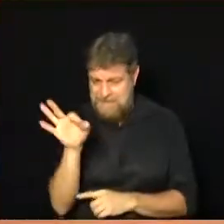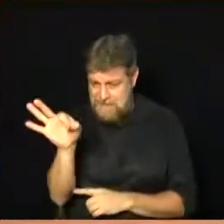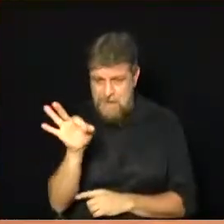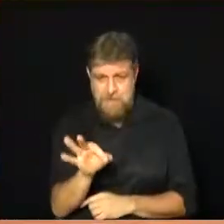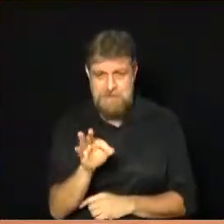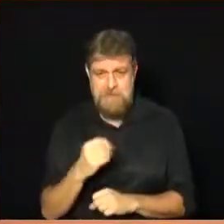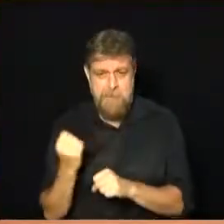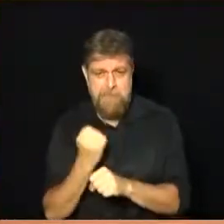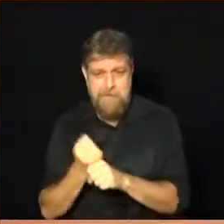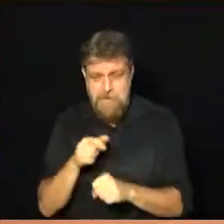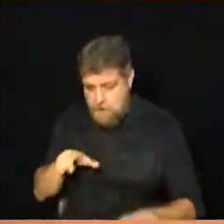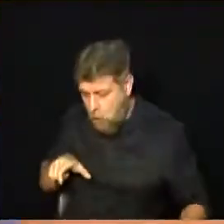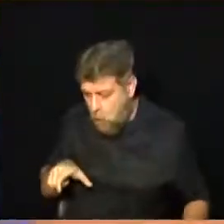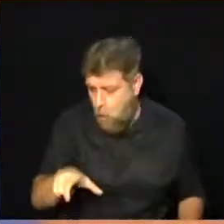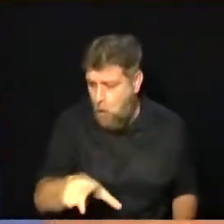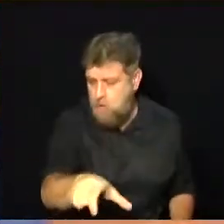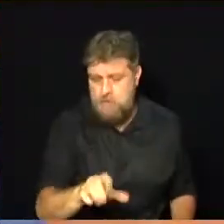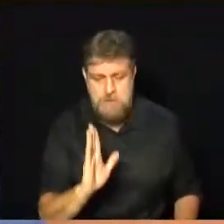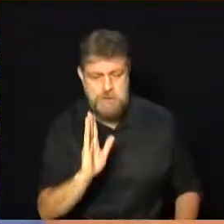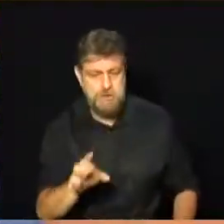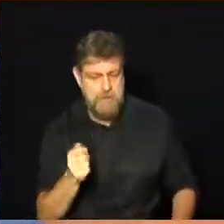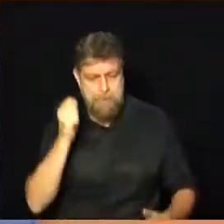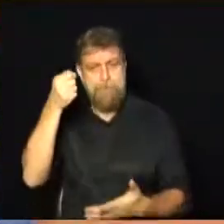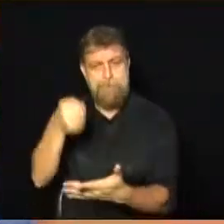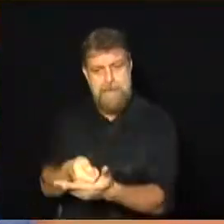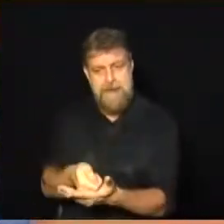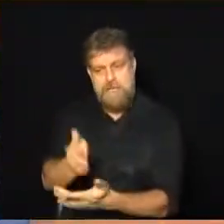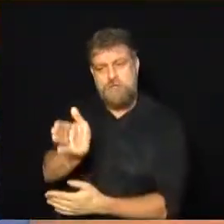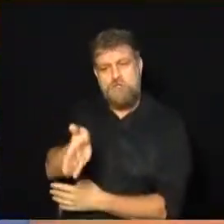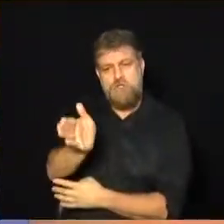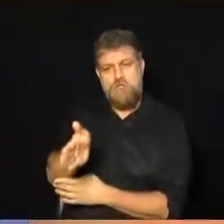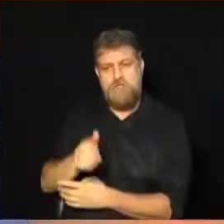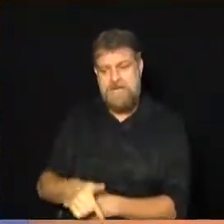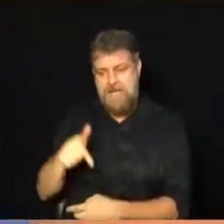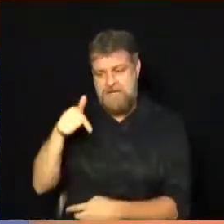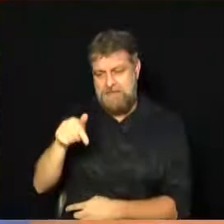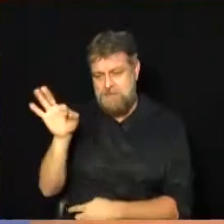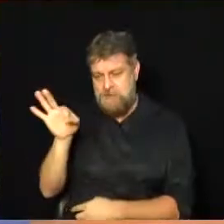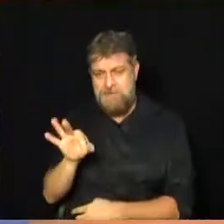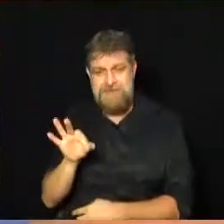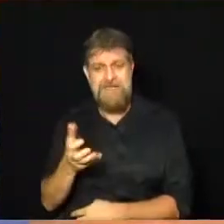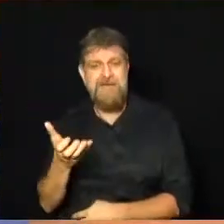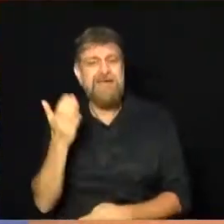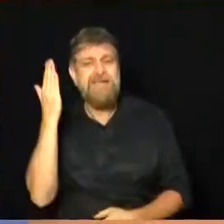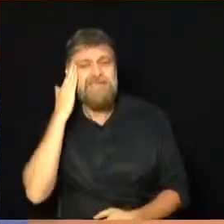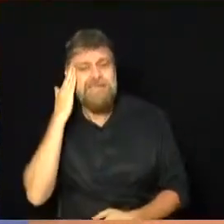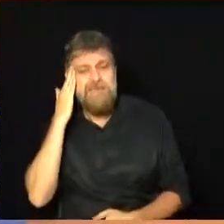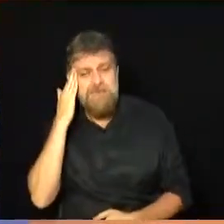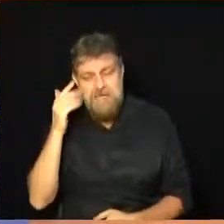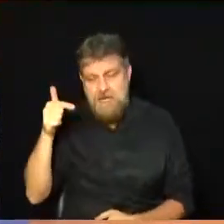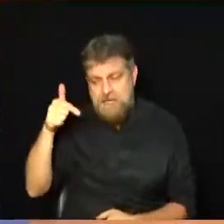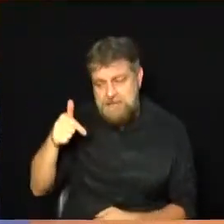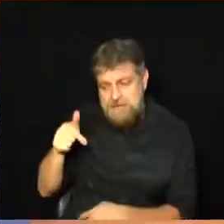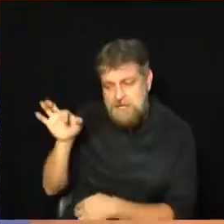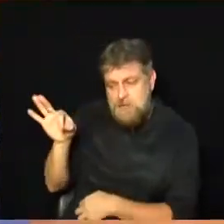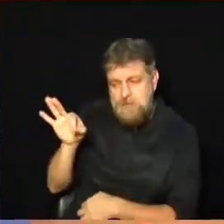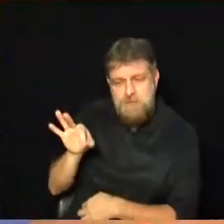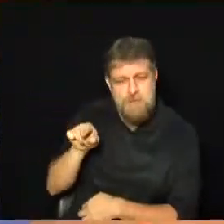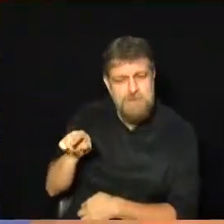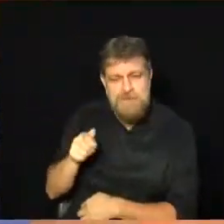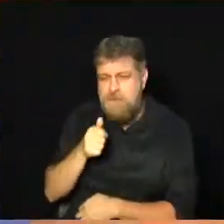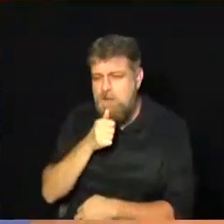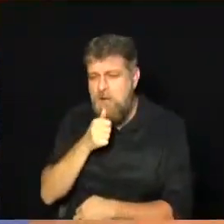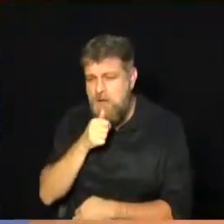da obra do BRT já está paga, que falta 7%. Eu gostaria de saber desses 7%, se ainda